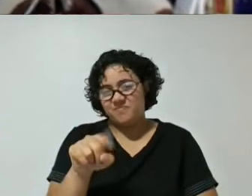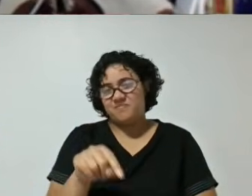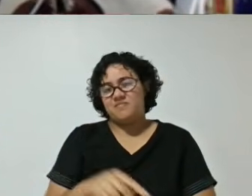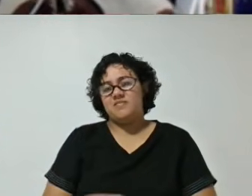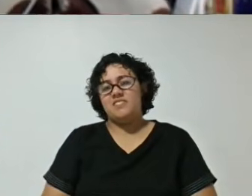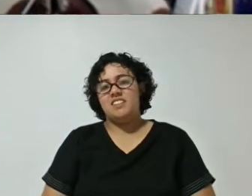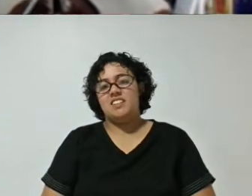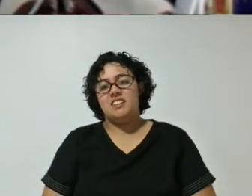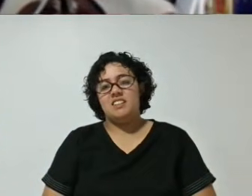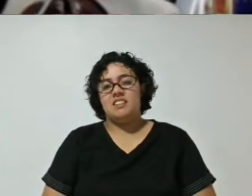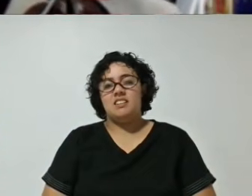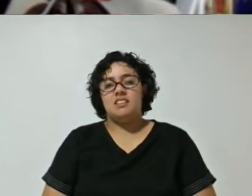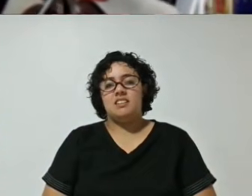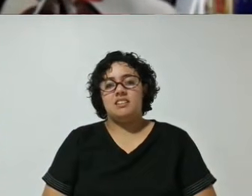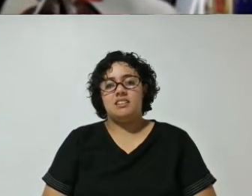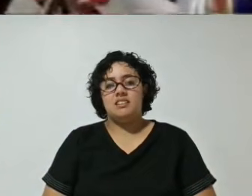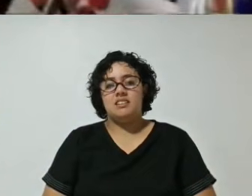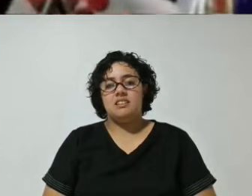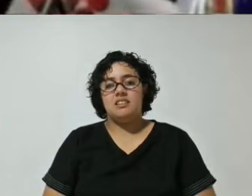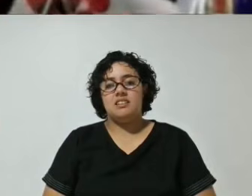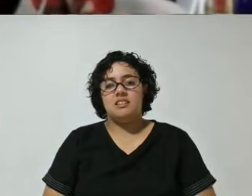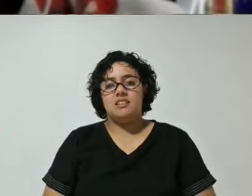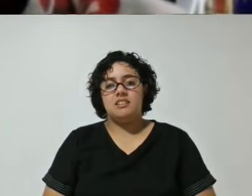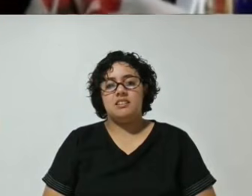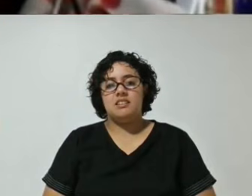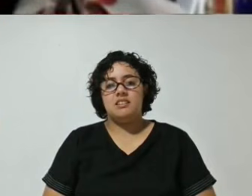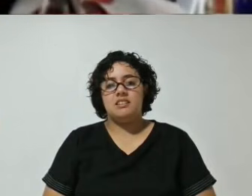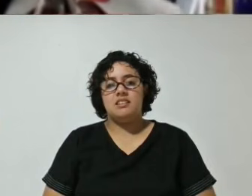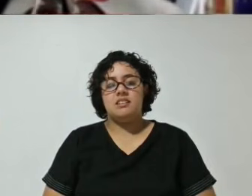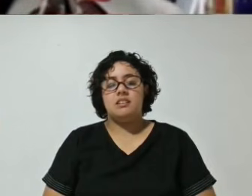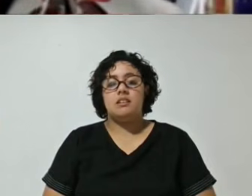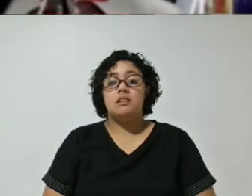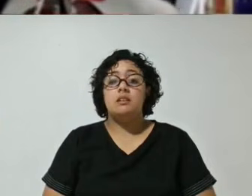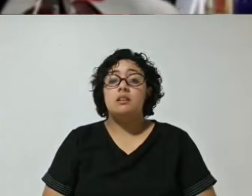Os meninos atravessaram a rua e já estava dentro do Centro Cultural. Que assim ocorreram.